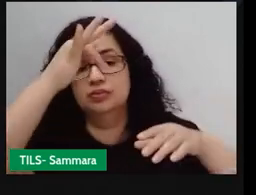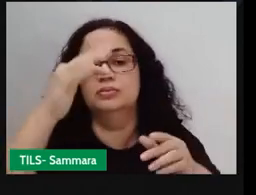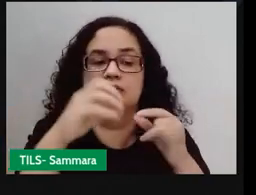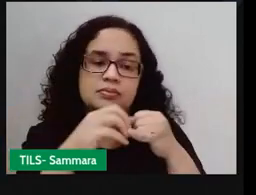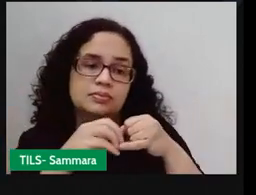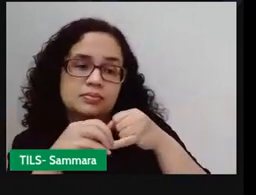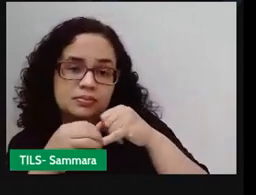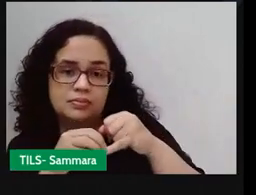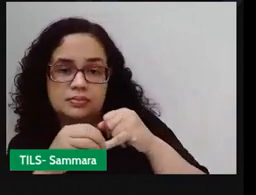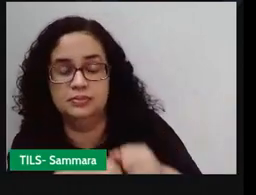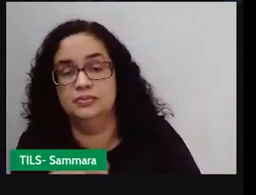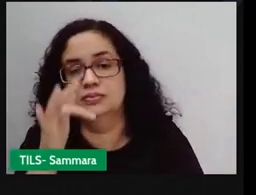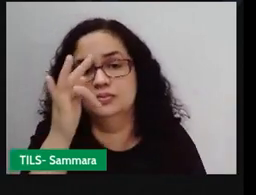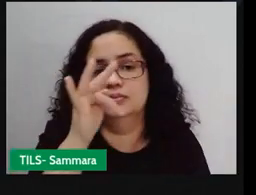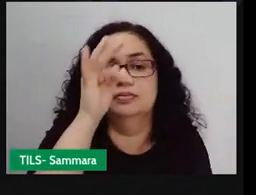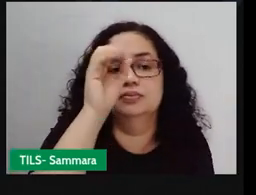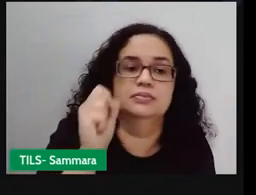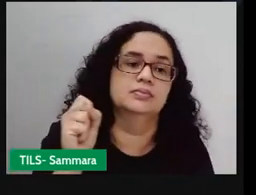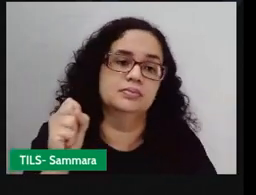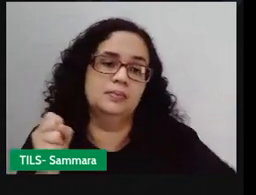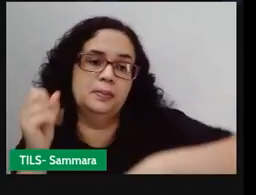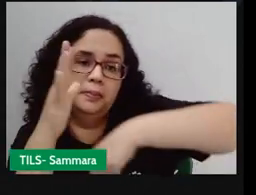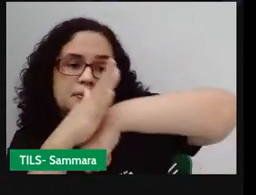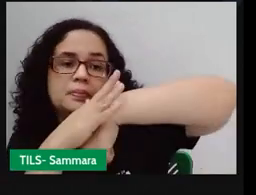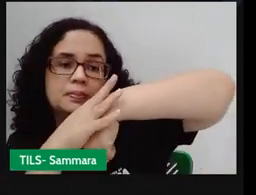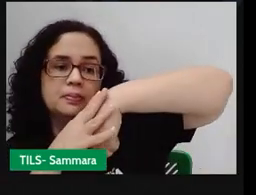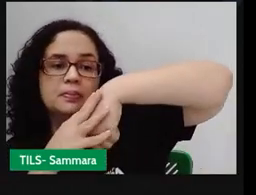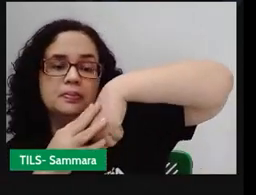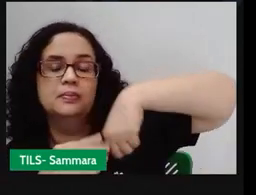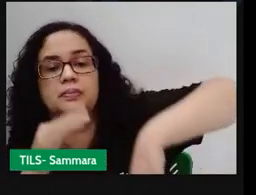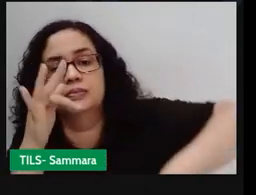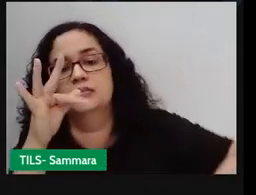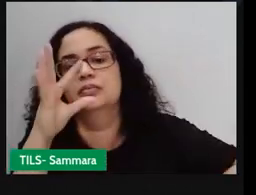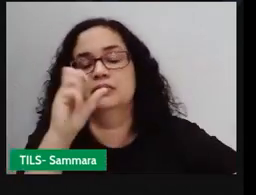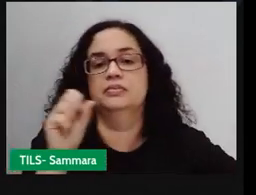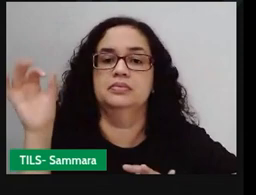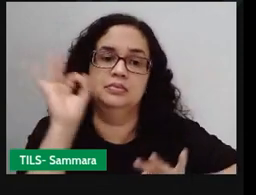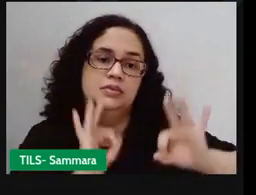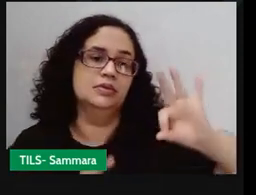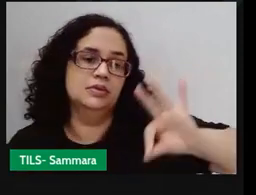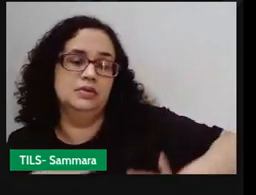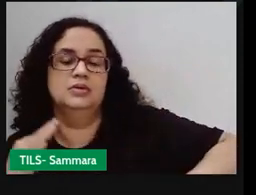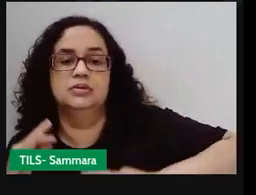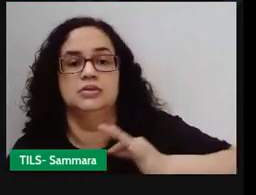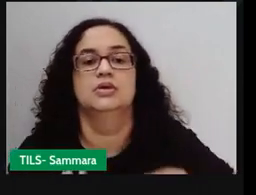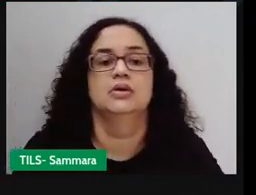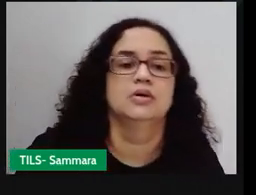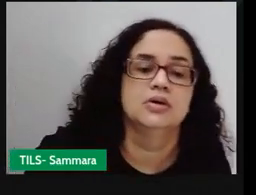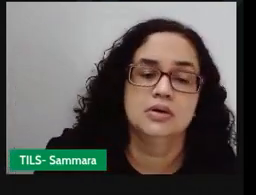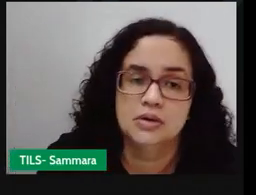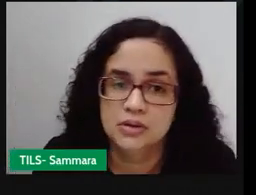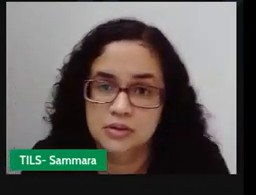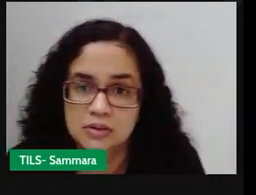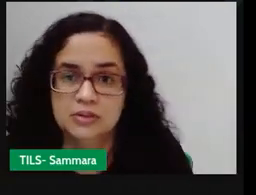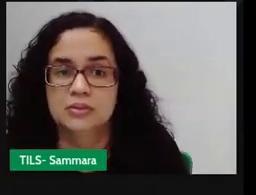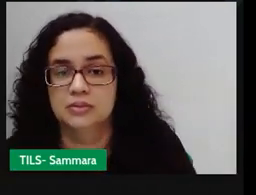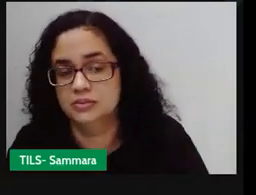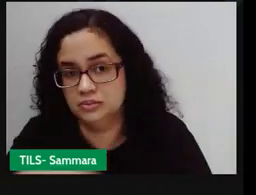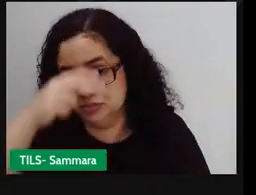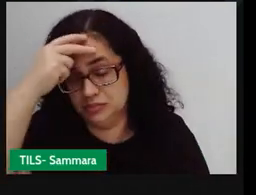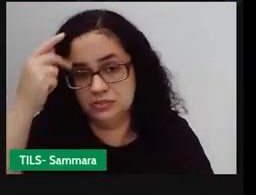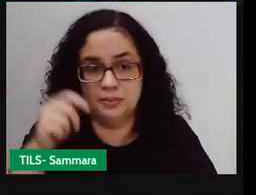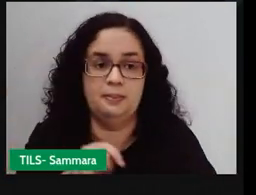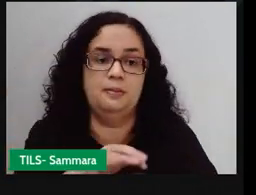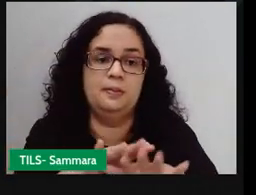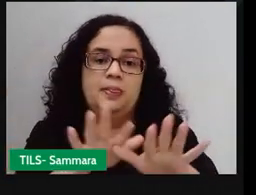de feijão, feira de carinho, feira de paixão. Olha a freguesia, olha a multidão,